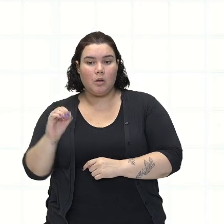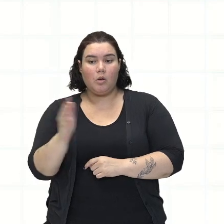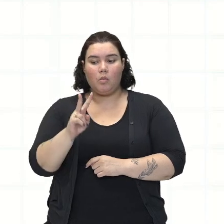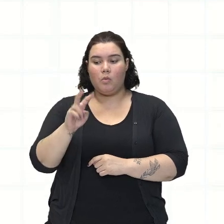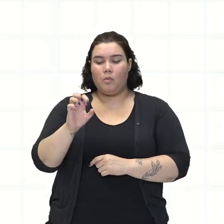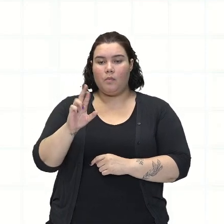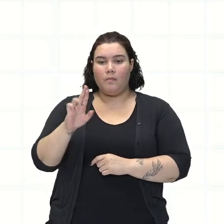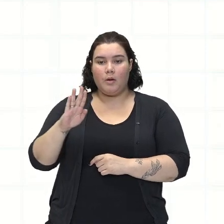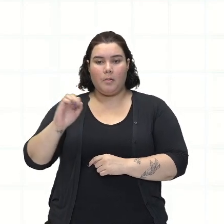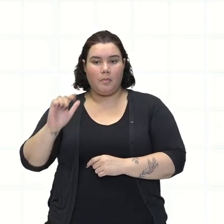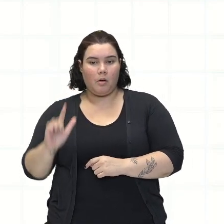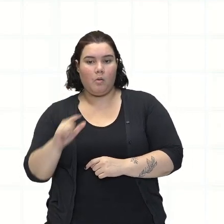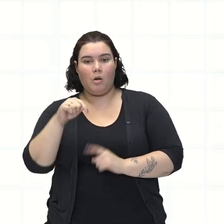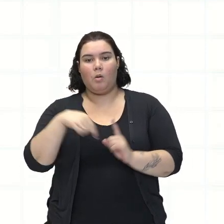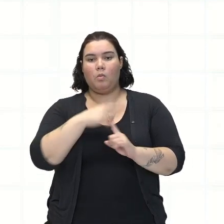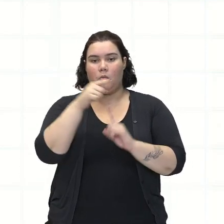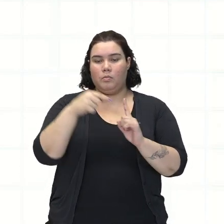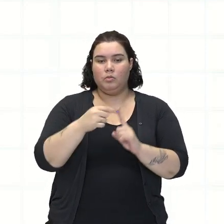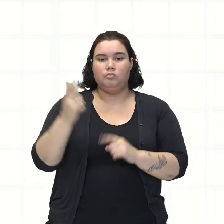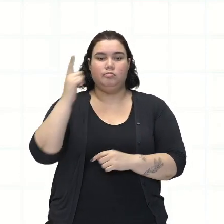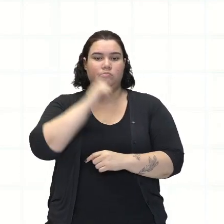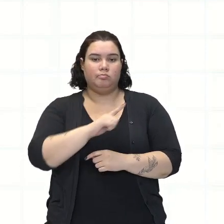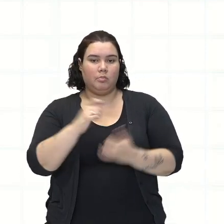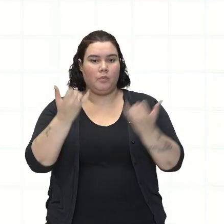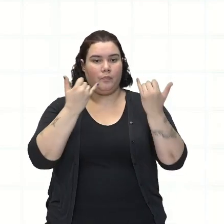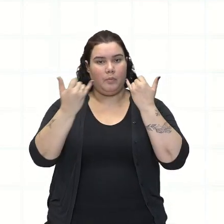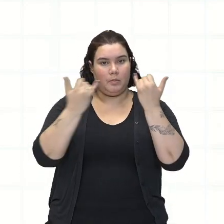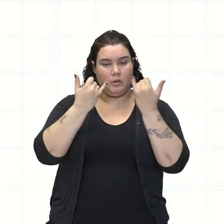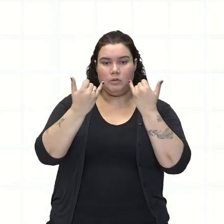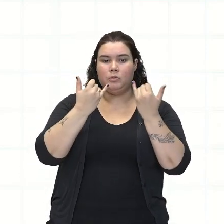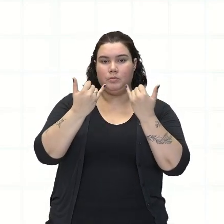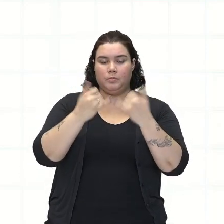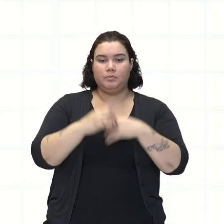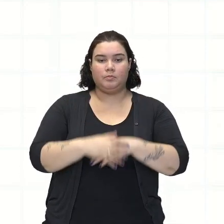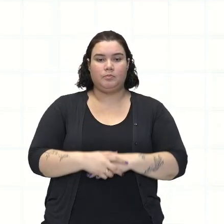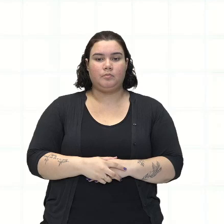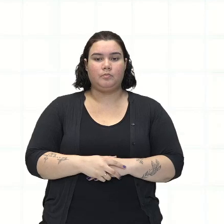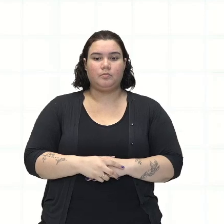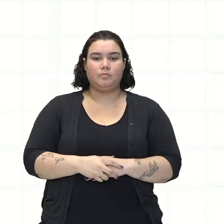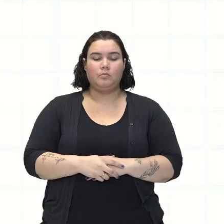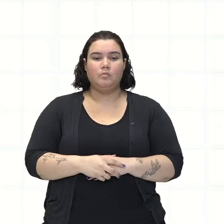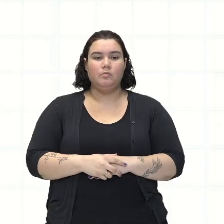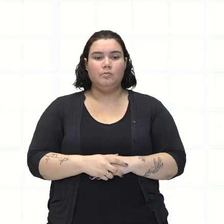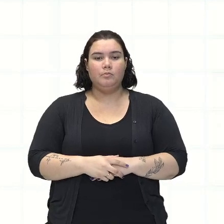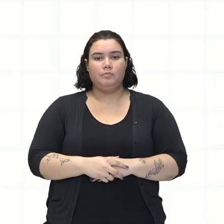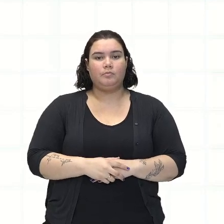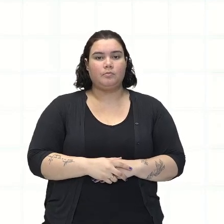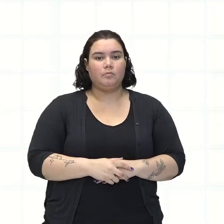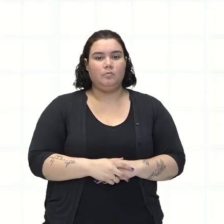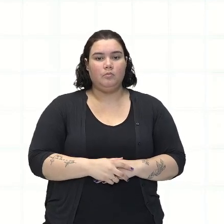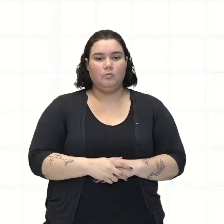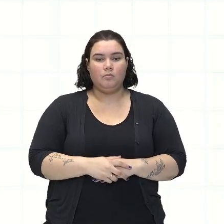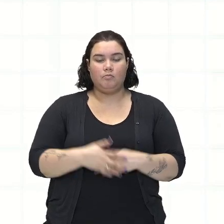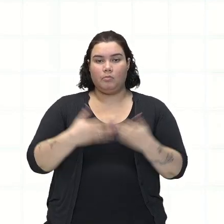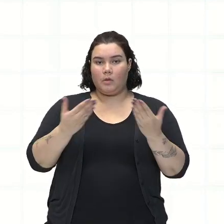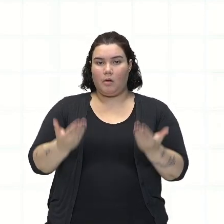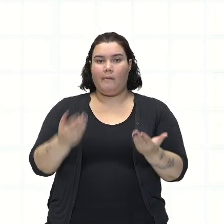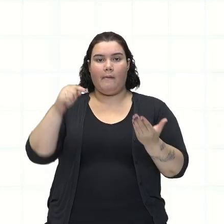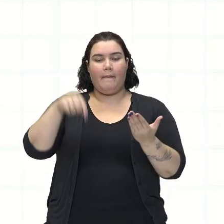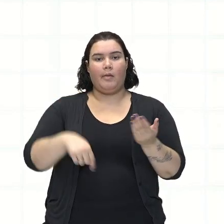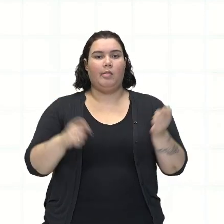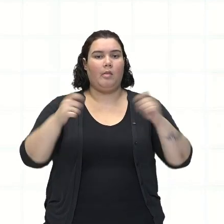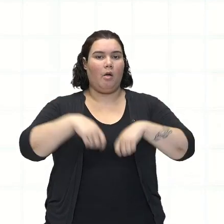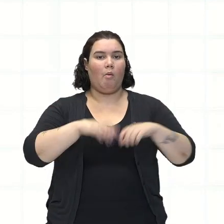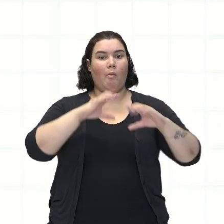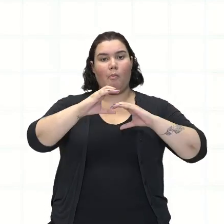de transmitir e receber informações. Linguagem, lembrem sempre disso, funciona para